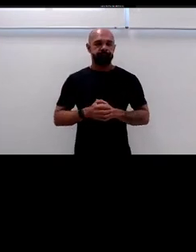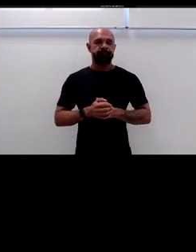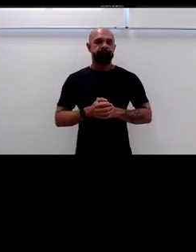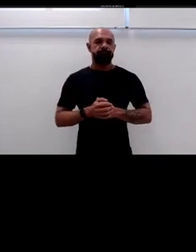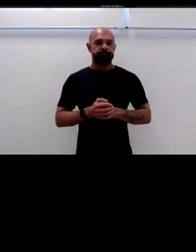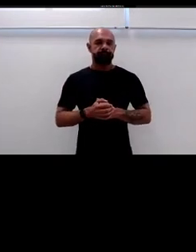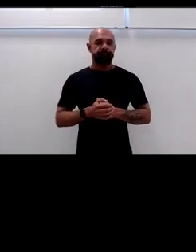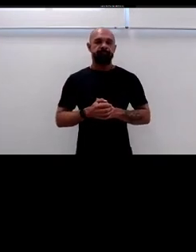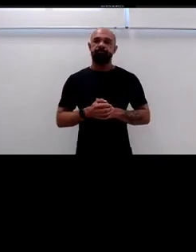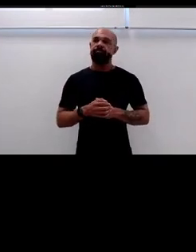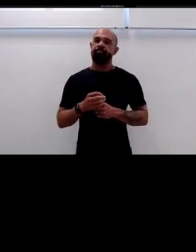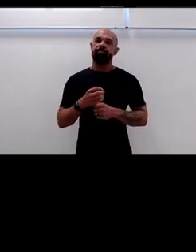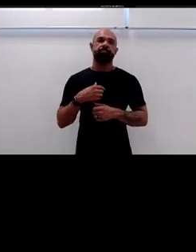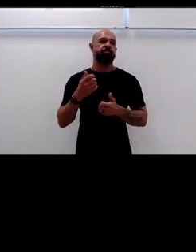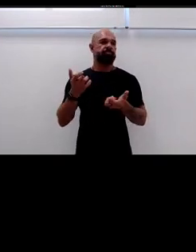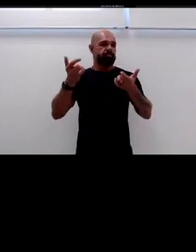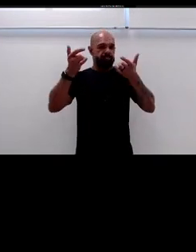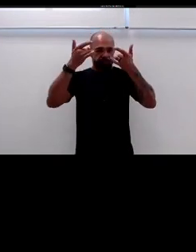sequelas, o